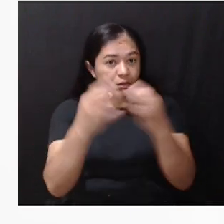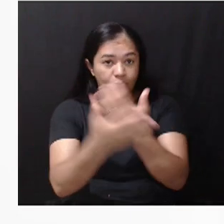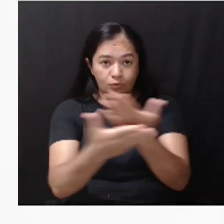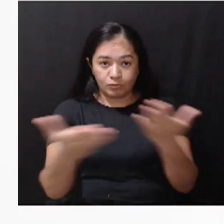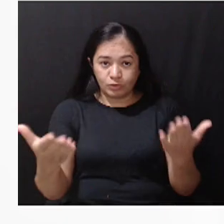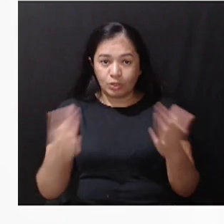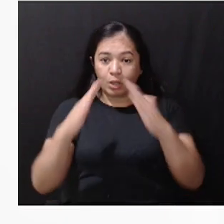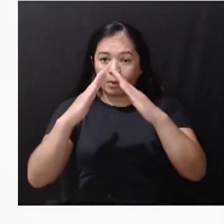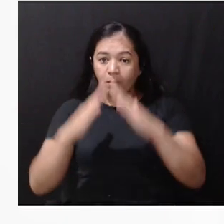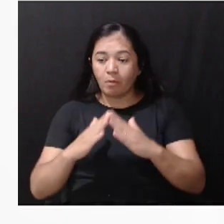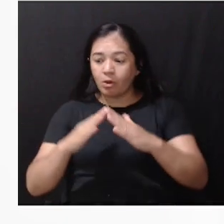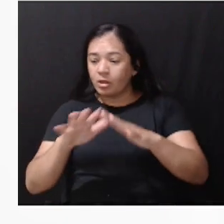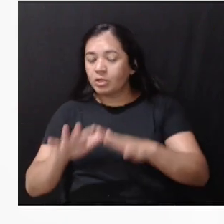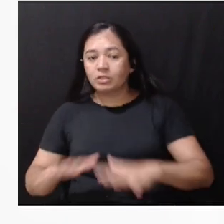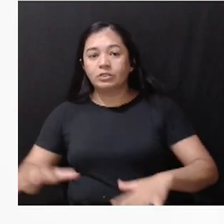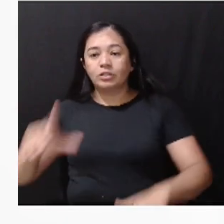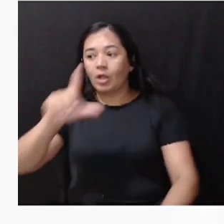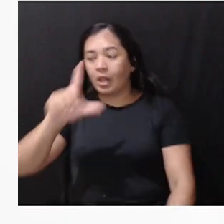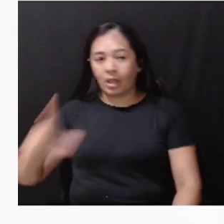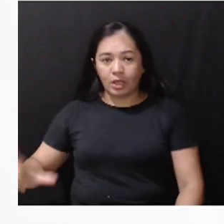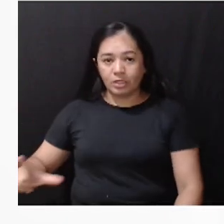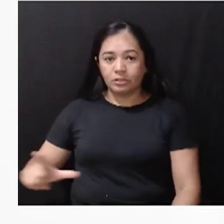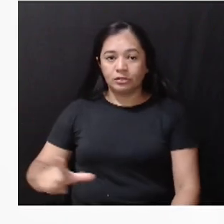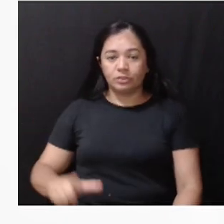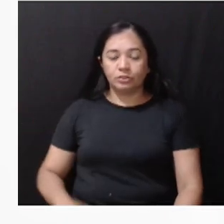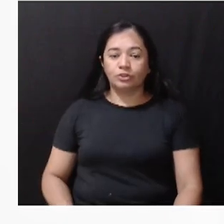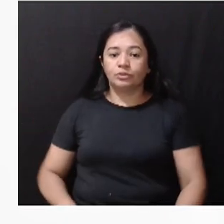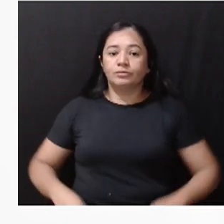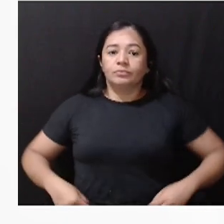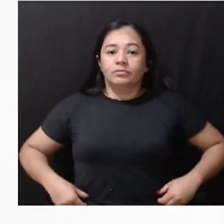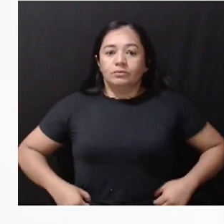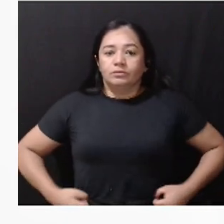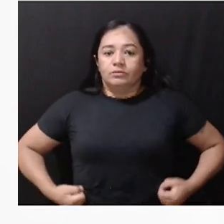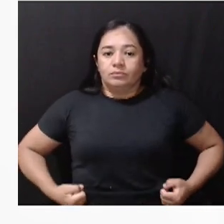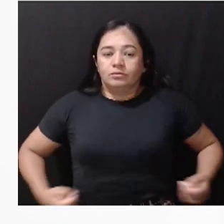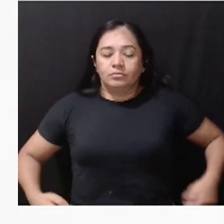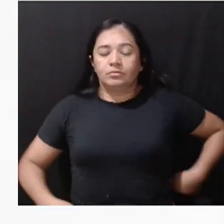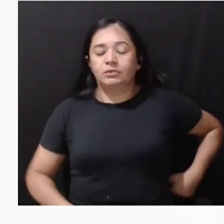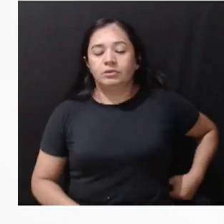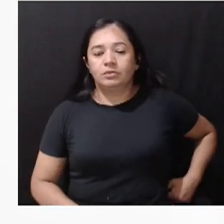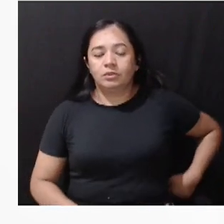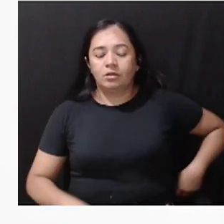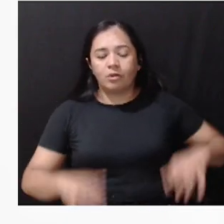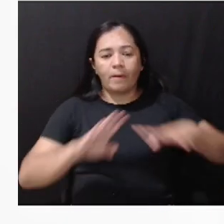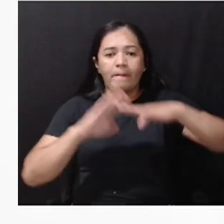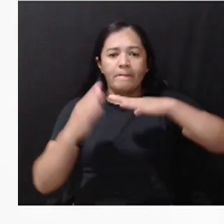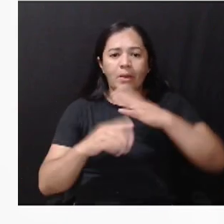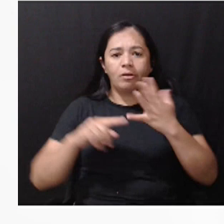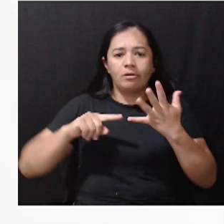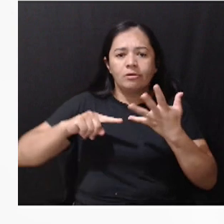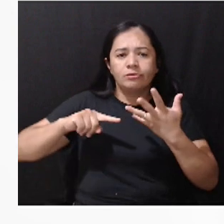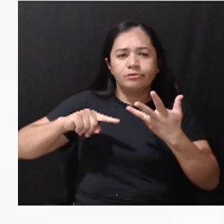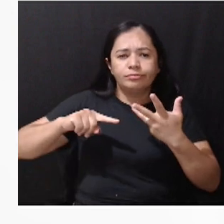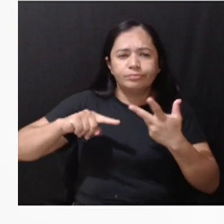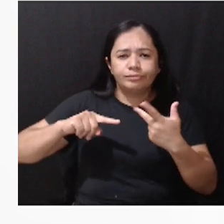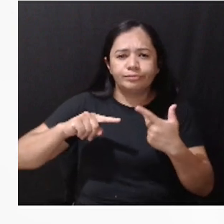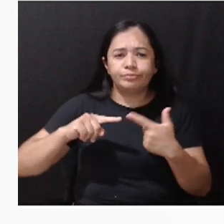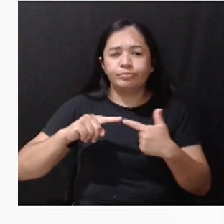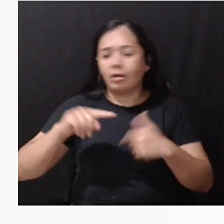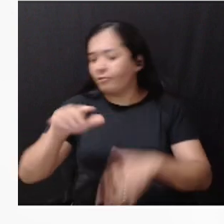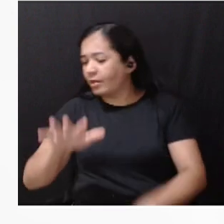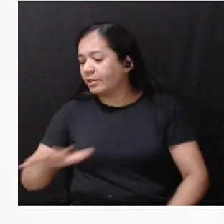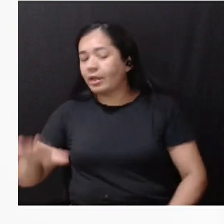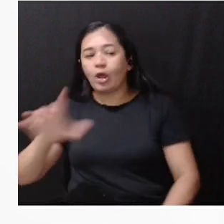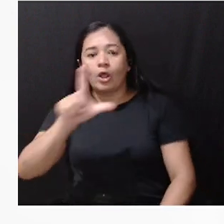da região leste, ó, Vila Lafayette Álvaro, Parque Brasília, Jardim Conceição, Vila Madalena,